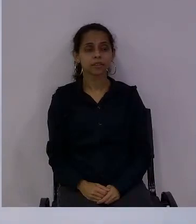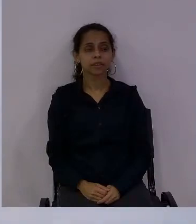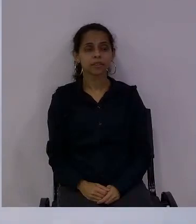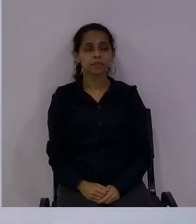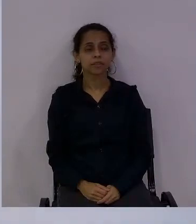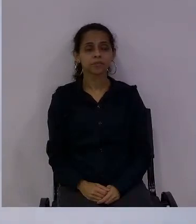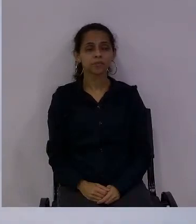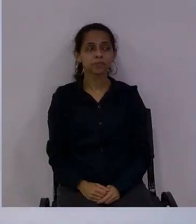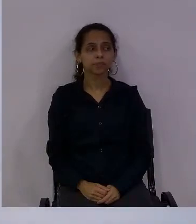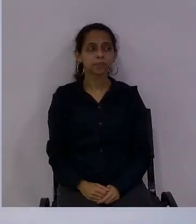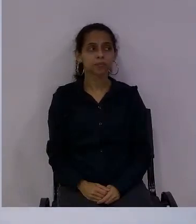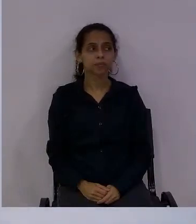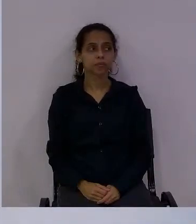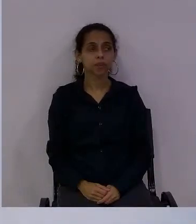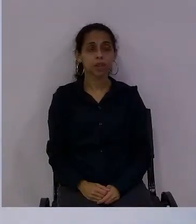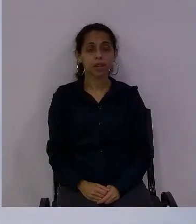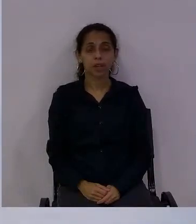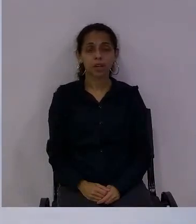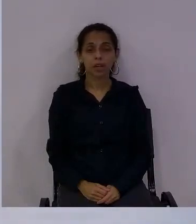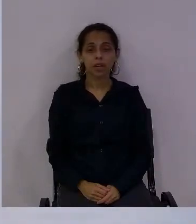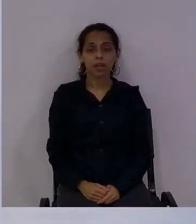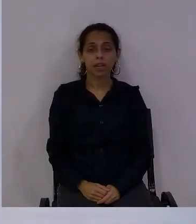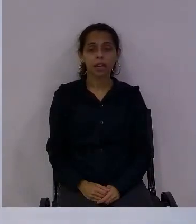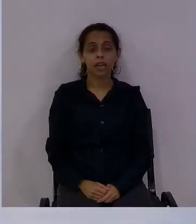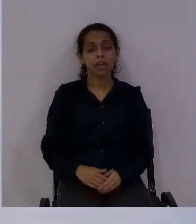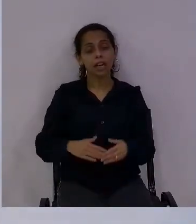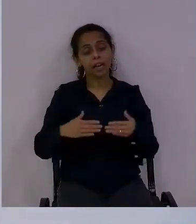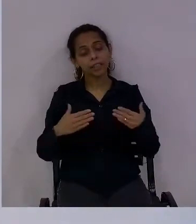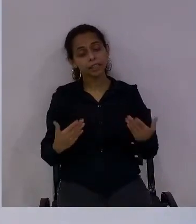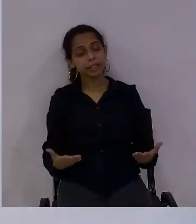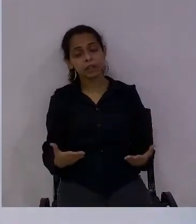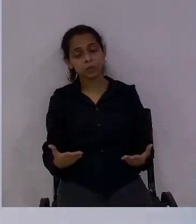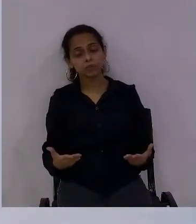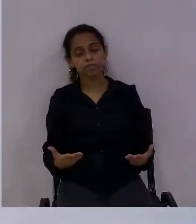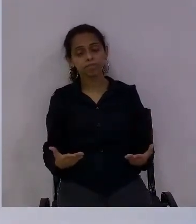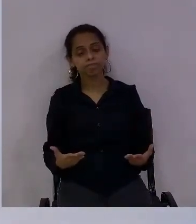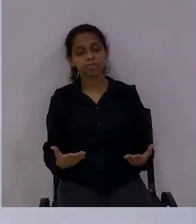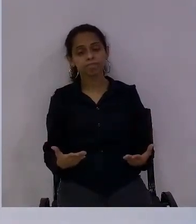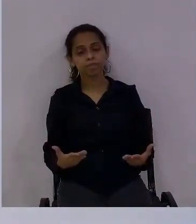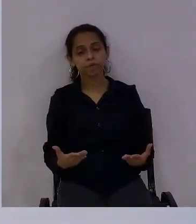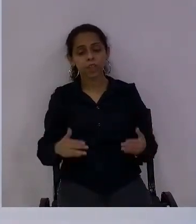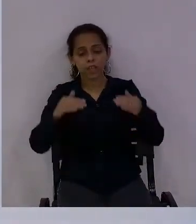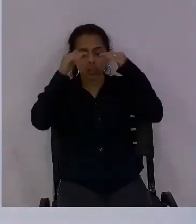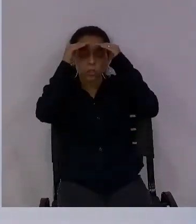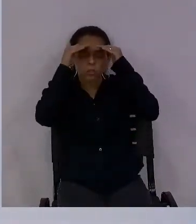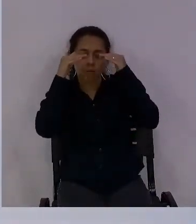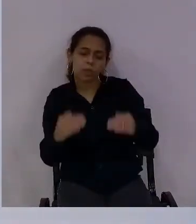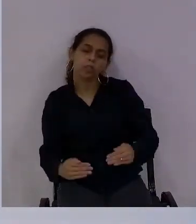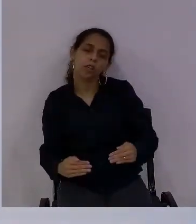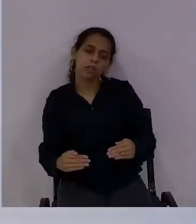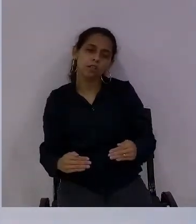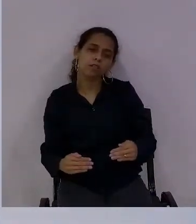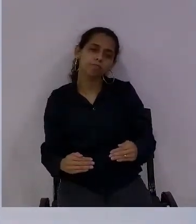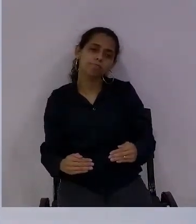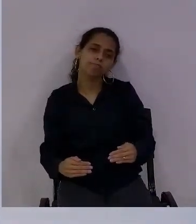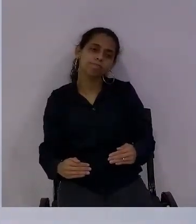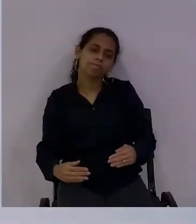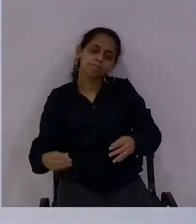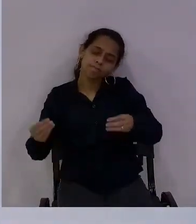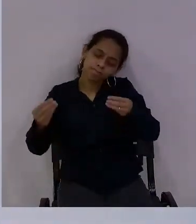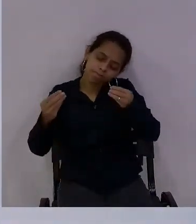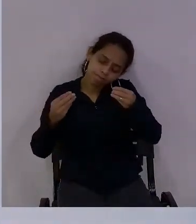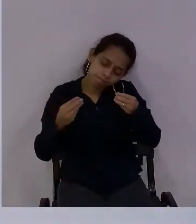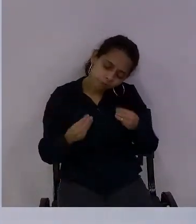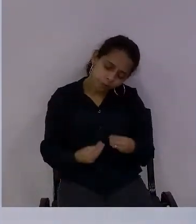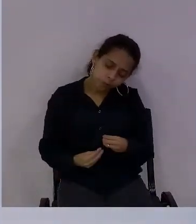questão envolvida no pacto era a consequência do não cumprimento. Pois bem, nós entendemos perfeitamente a ideia de que